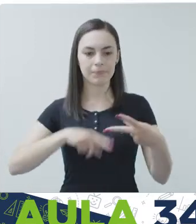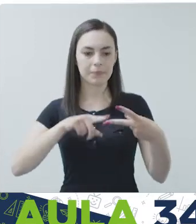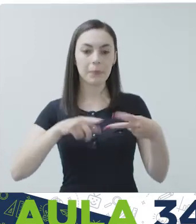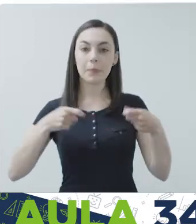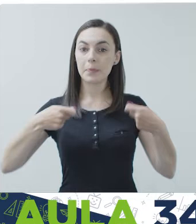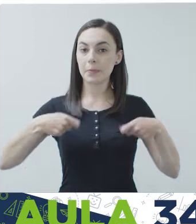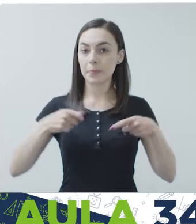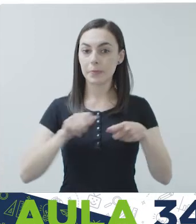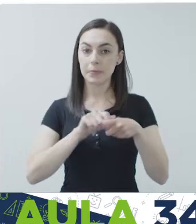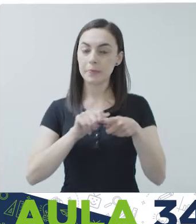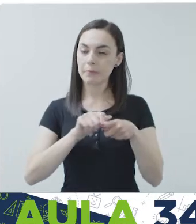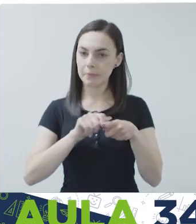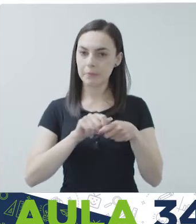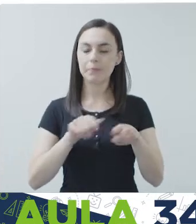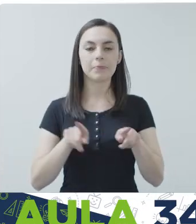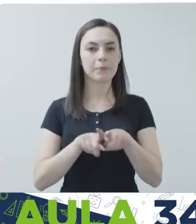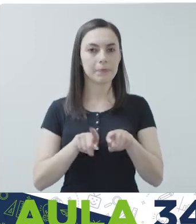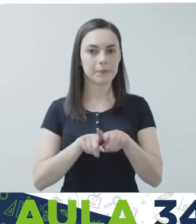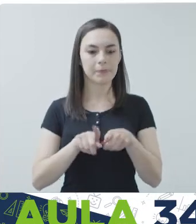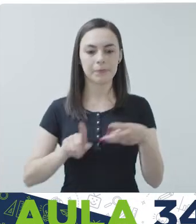precisar também de uma borracha,